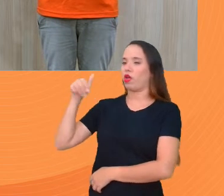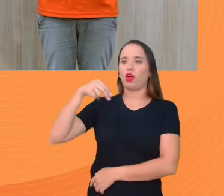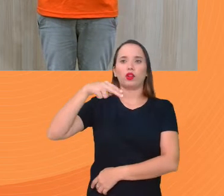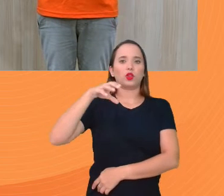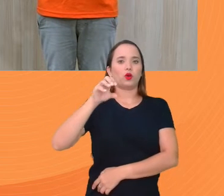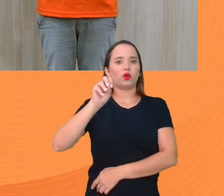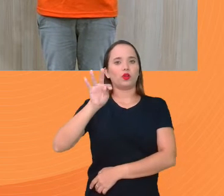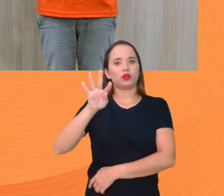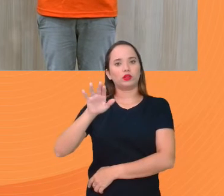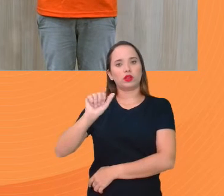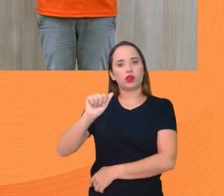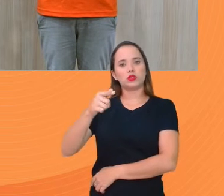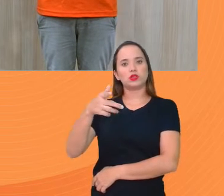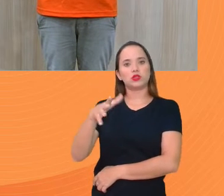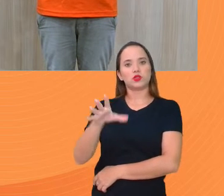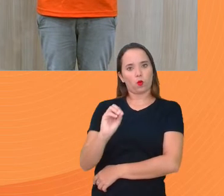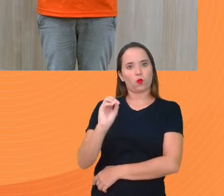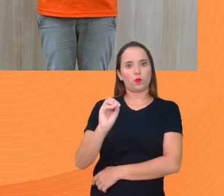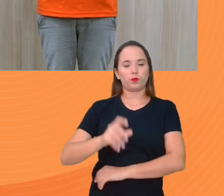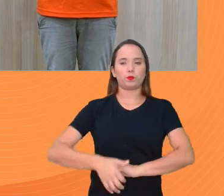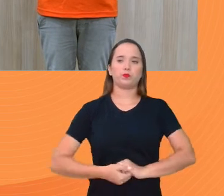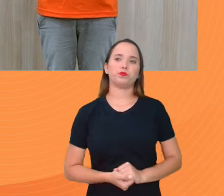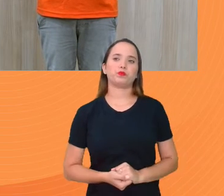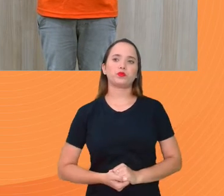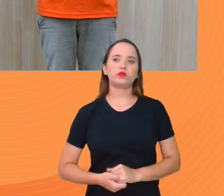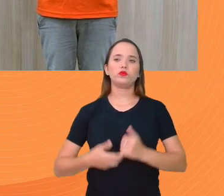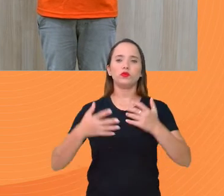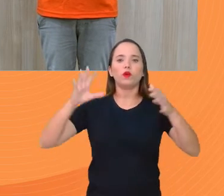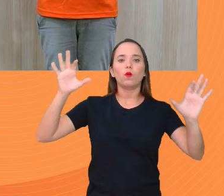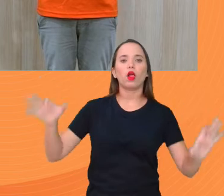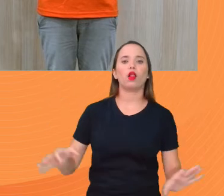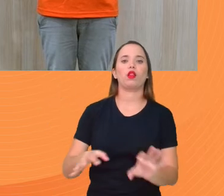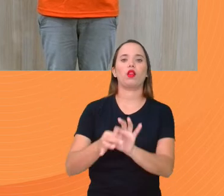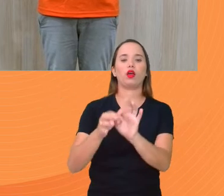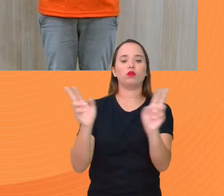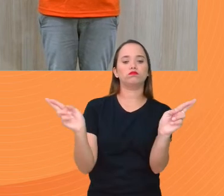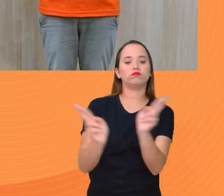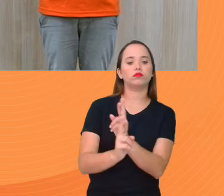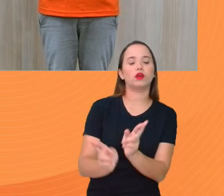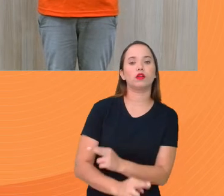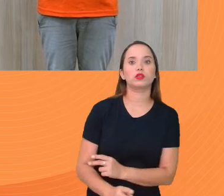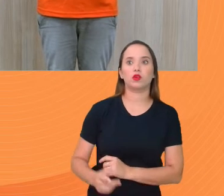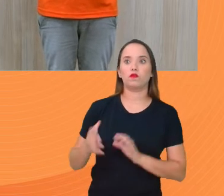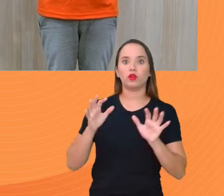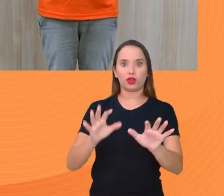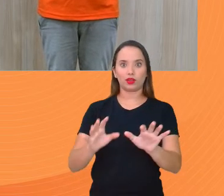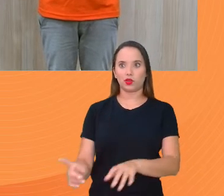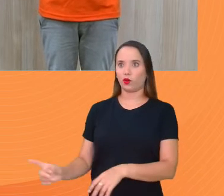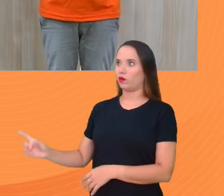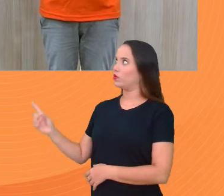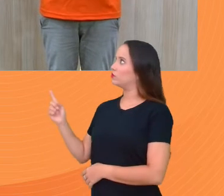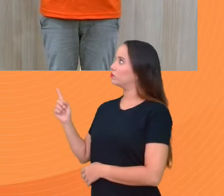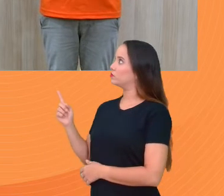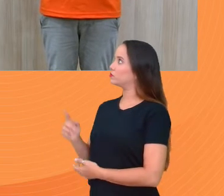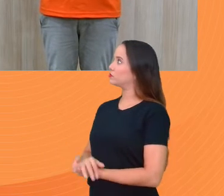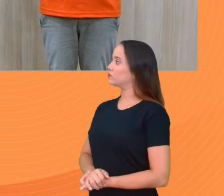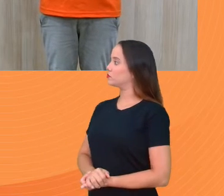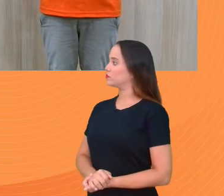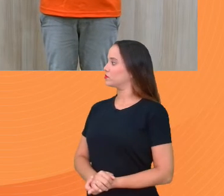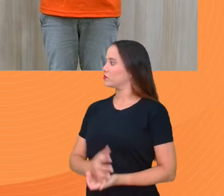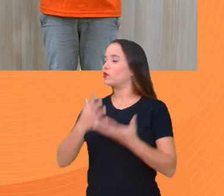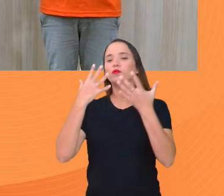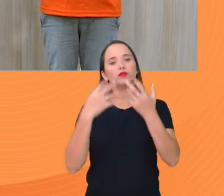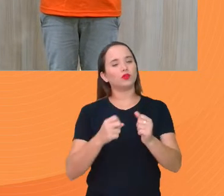potenciação, tá certo? Então, relacionando todas essas aí, a notação fica desse jeito aí. Então, vamos